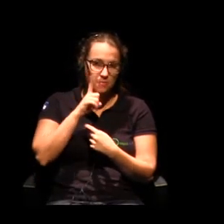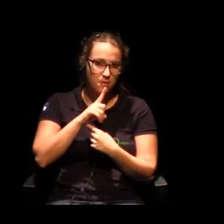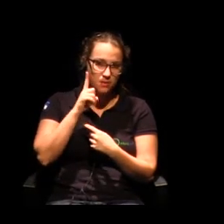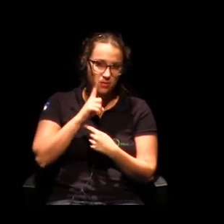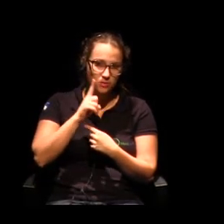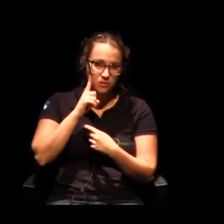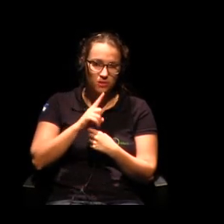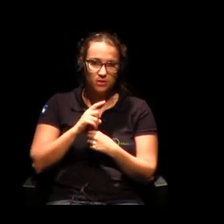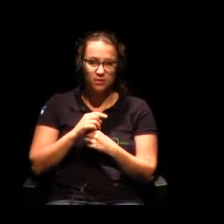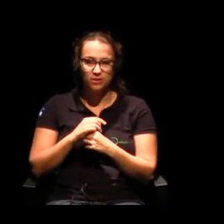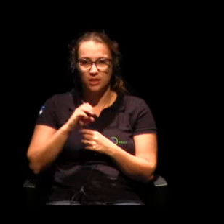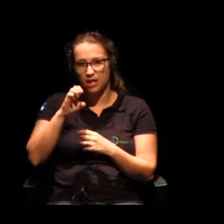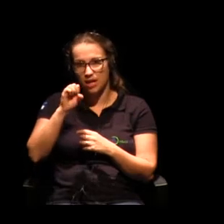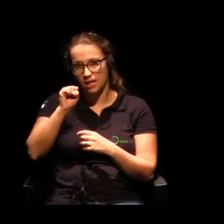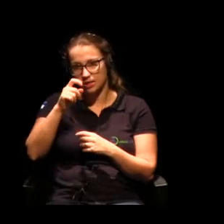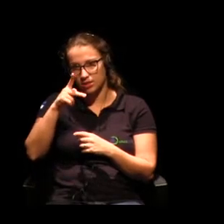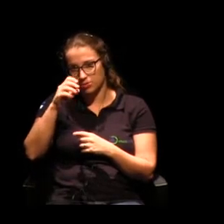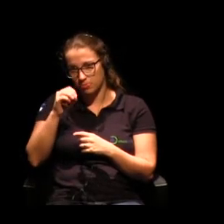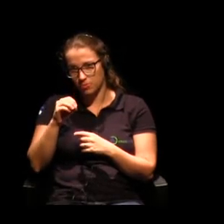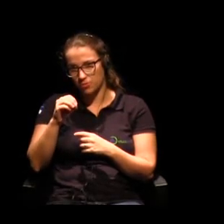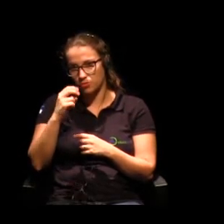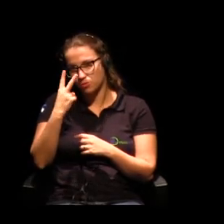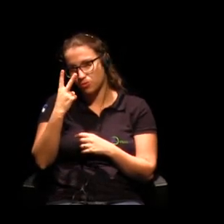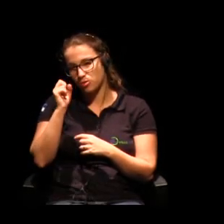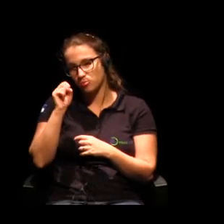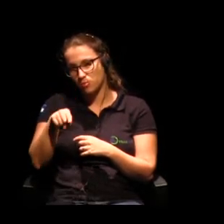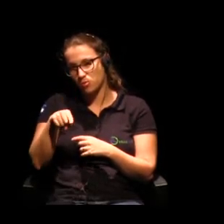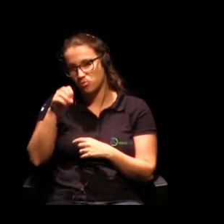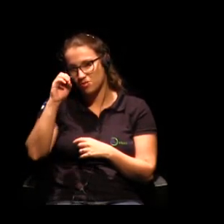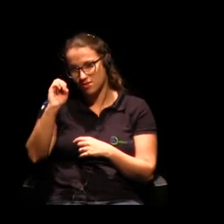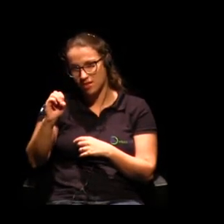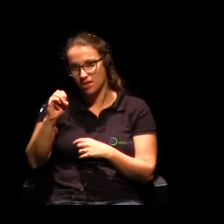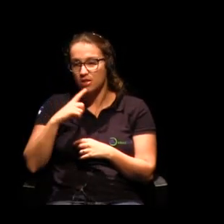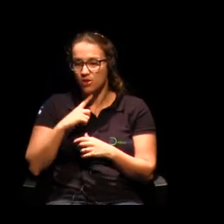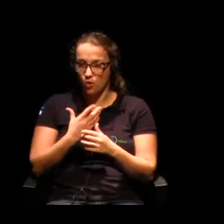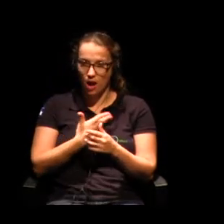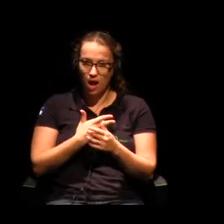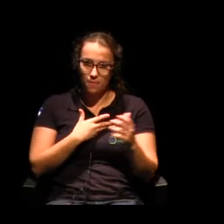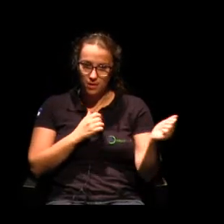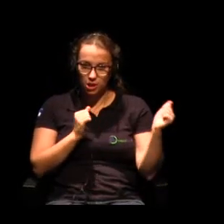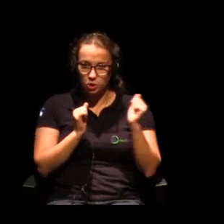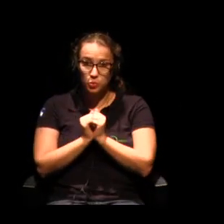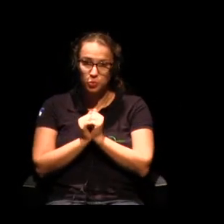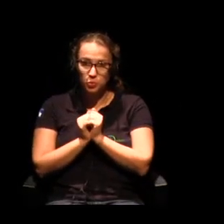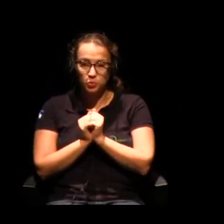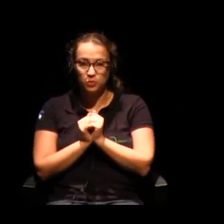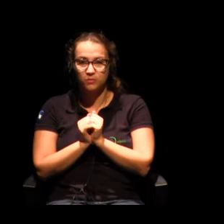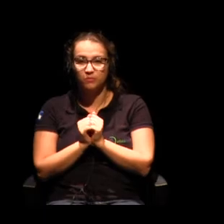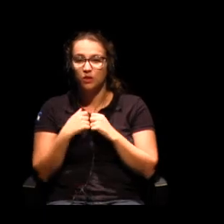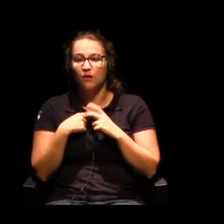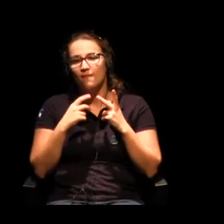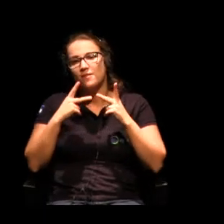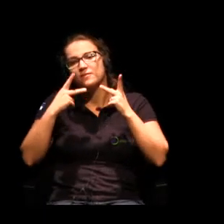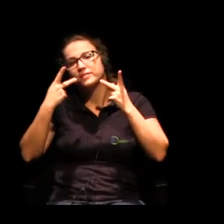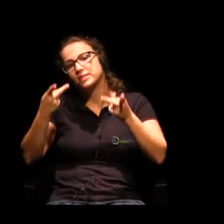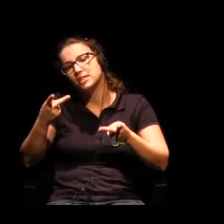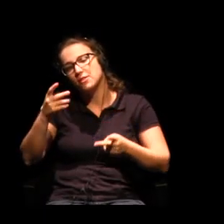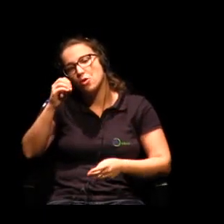o pavilhão americano para Expo Food 2.0 e eu estava com uma colega em Berlim